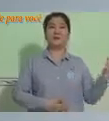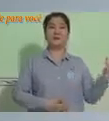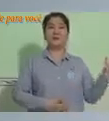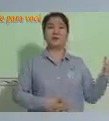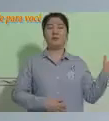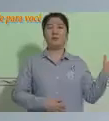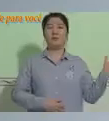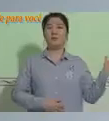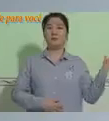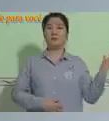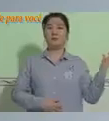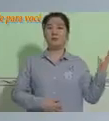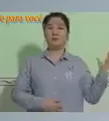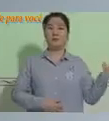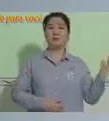funcional.